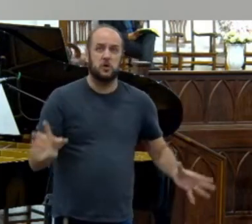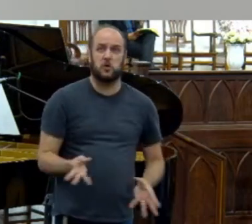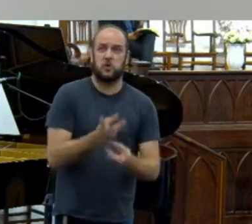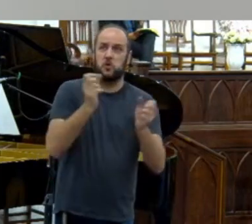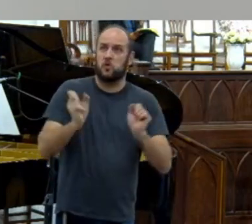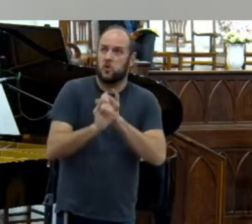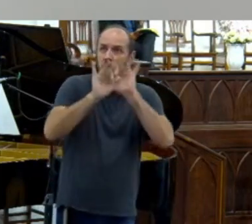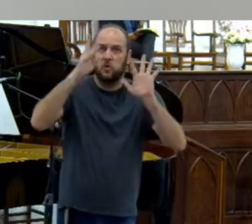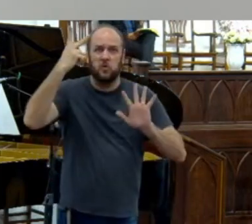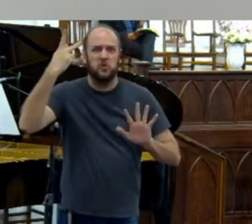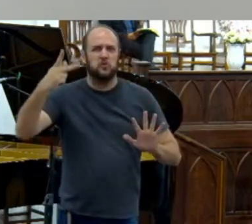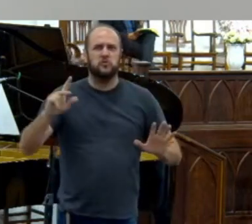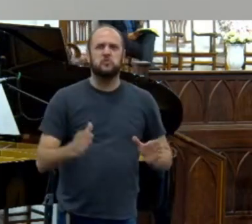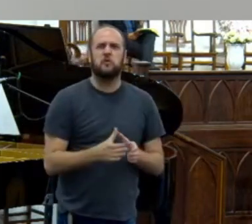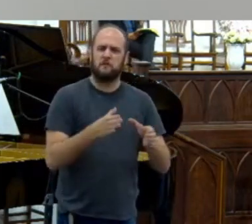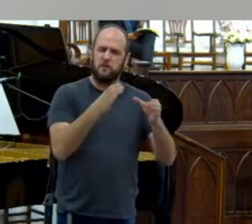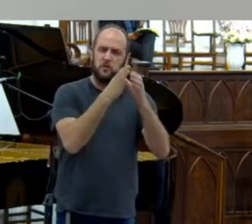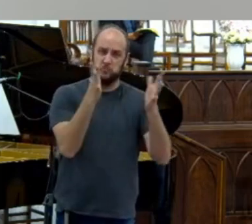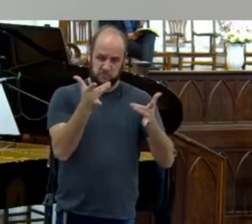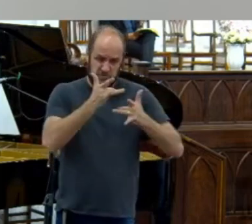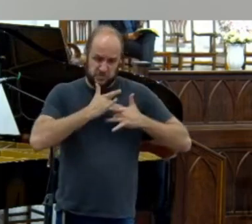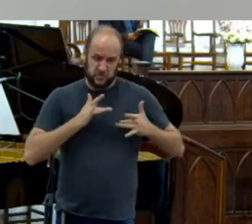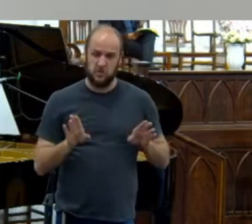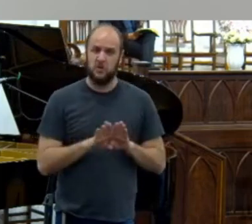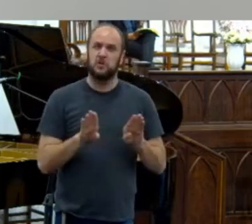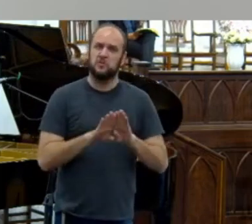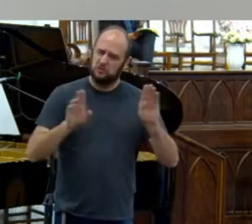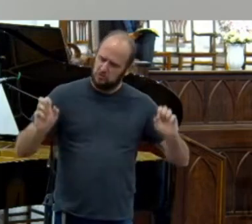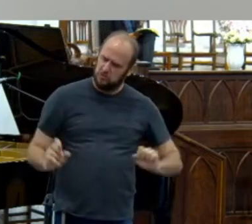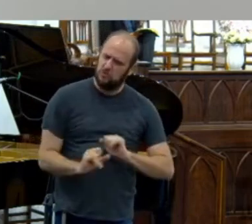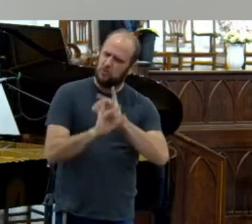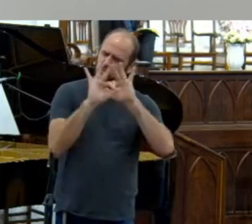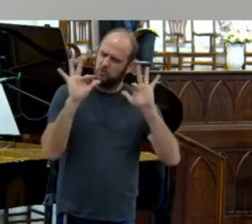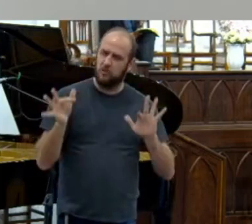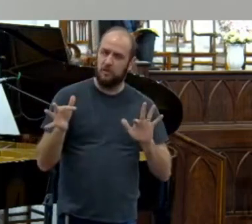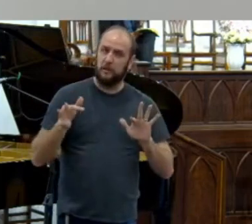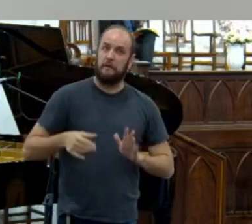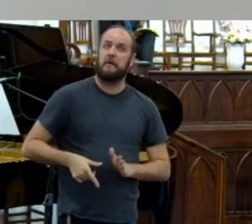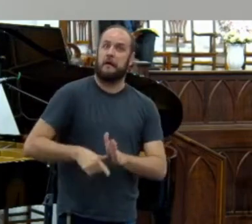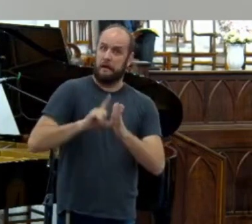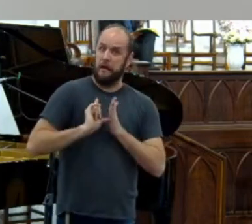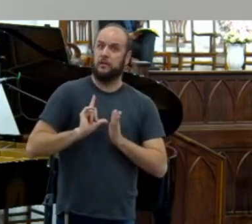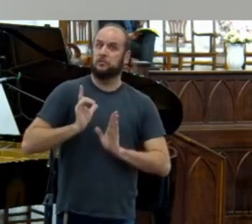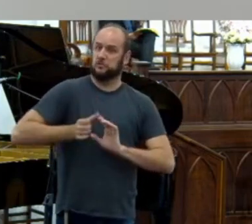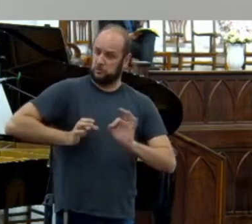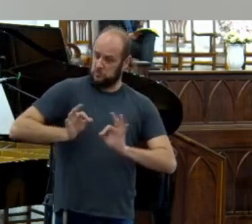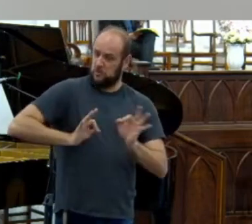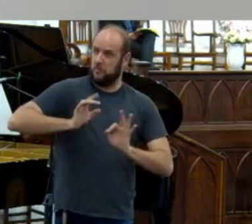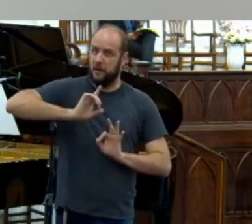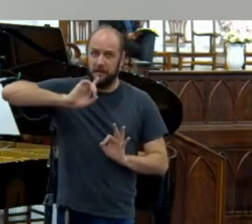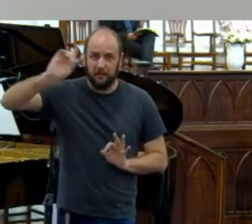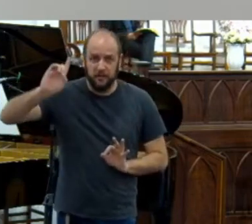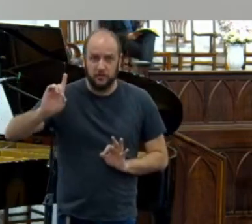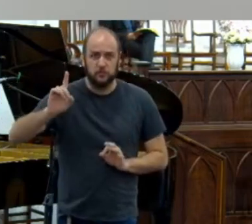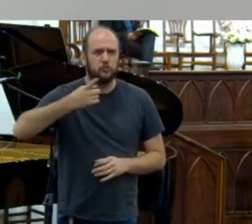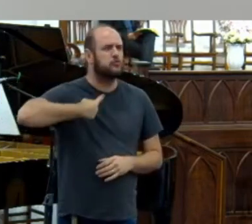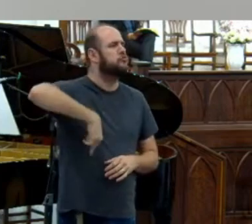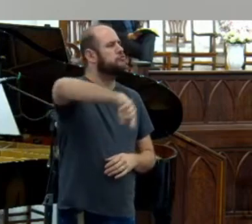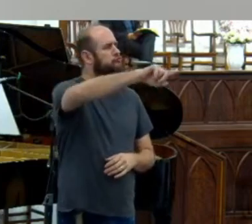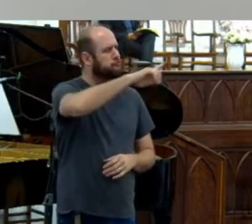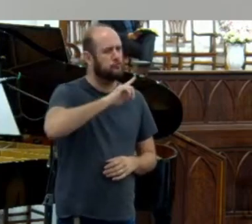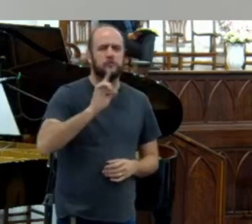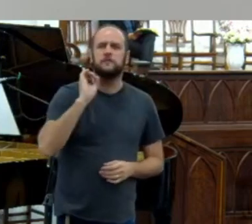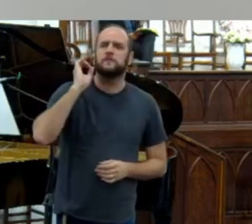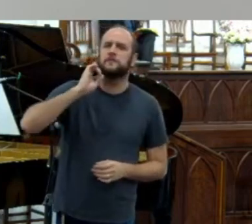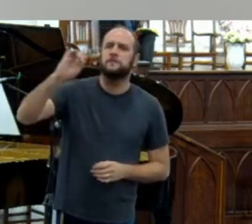em vasos de misericórdia, que para a glória de antemão preparou, os quais somos nós, a quem